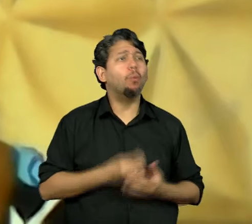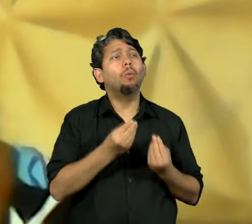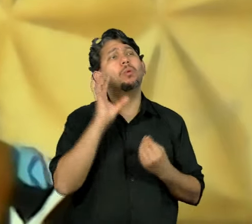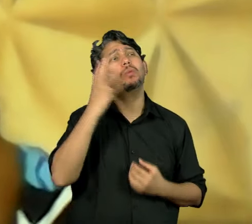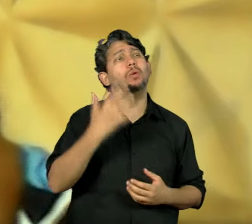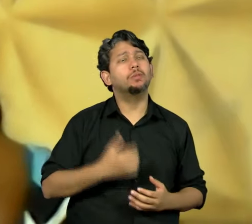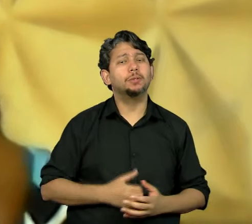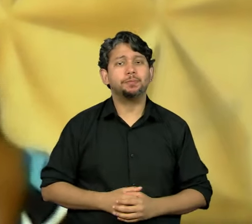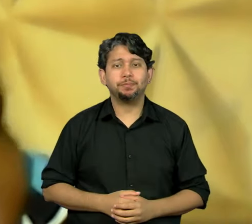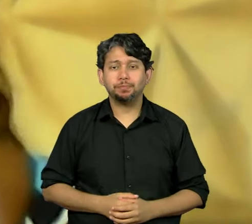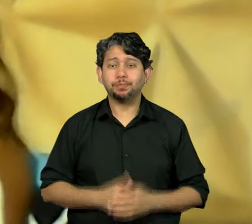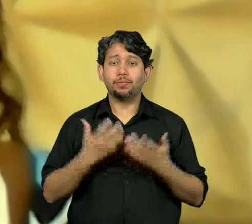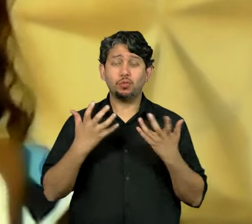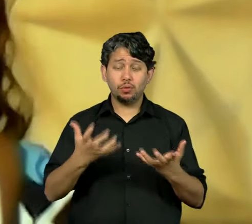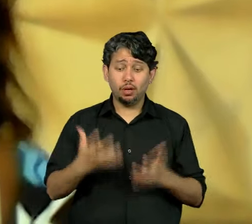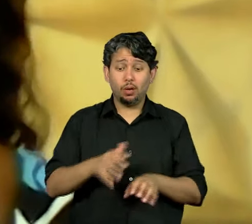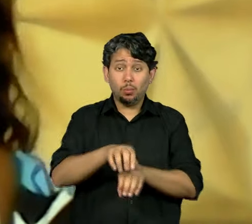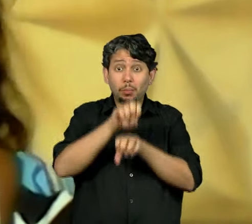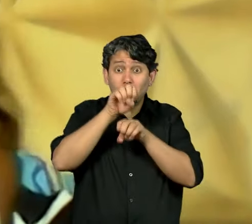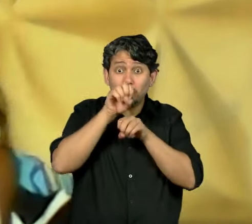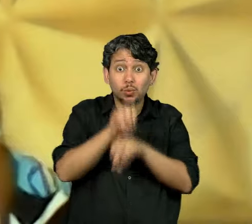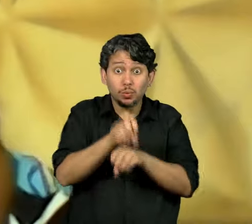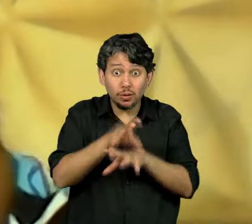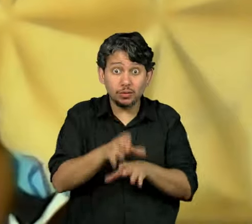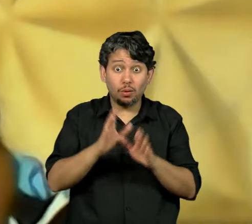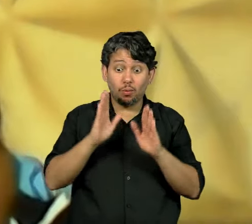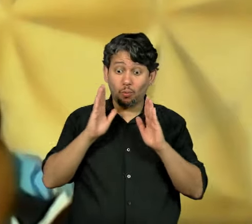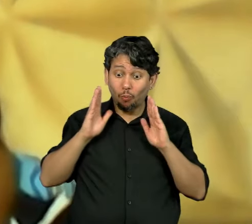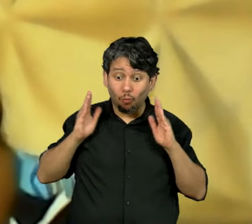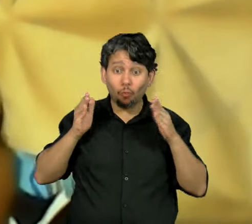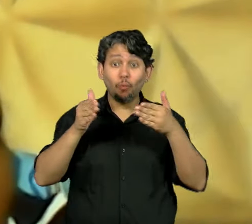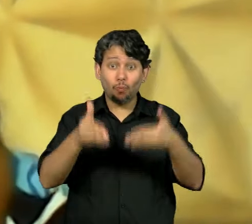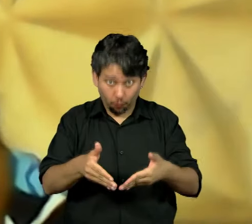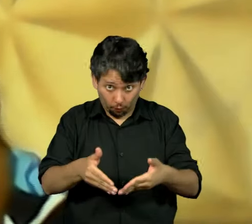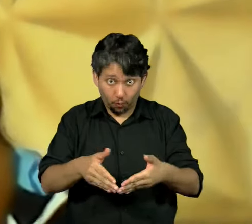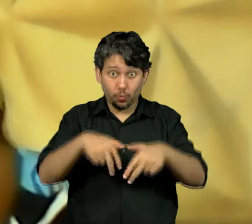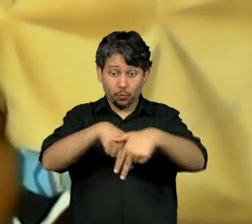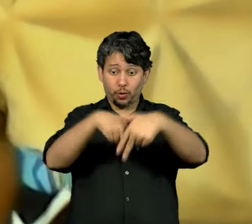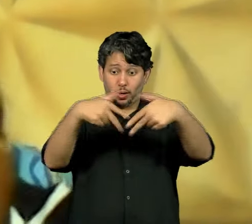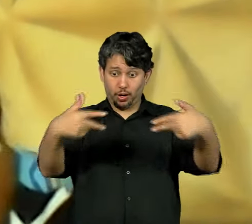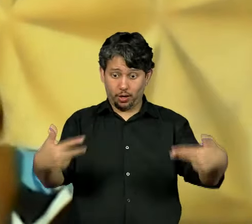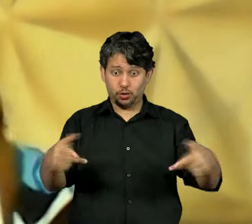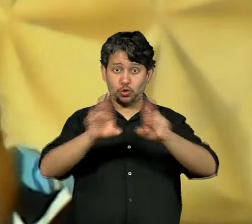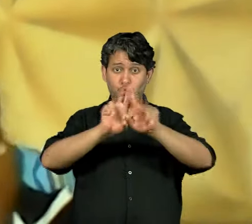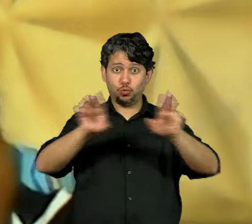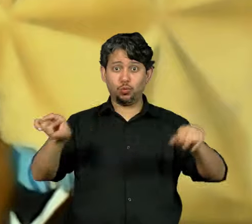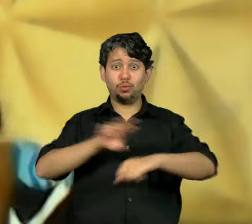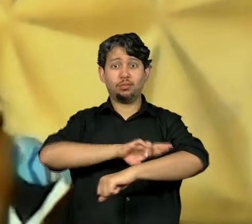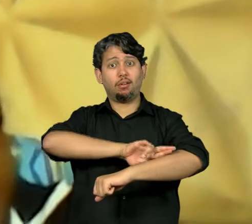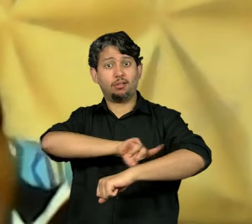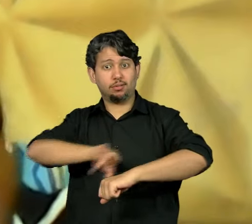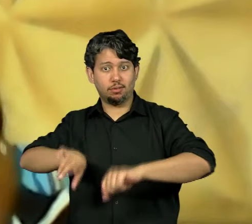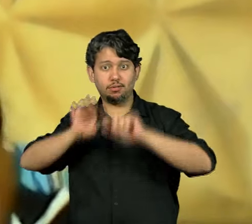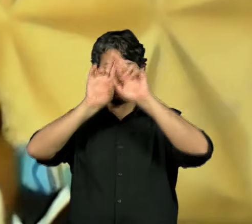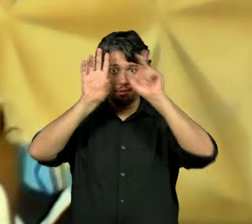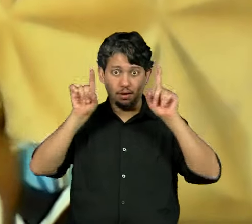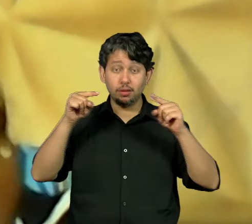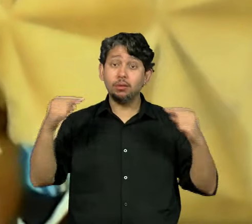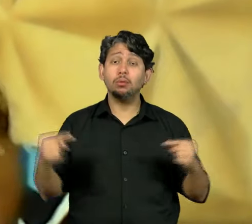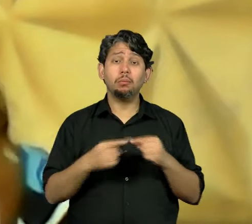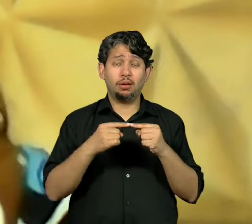em prol de uma educação voltada para as relações étnico-raciais, em consonância com a lei que já